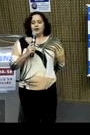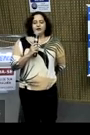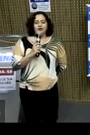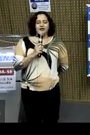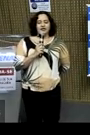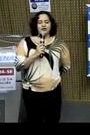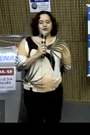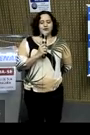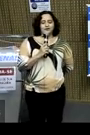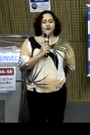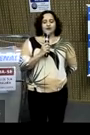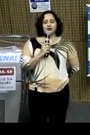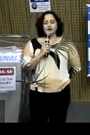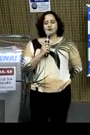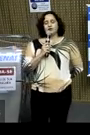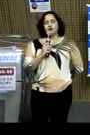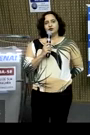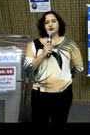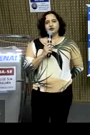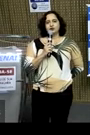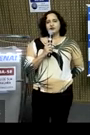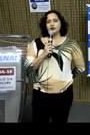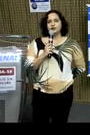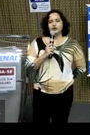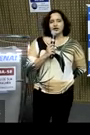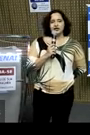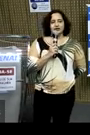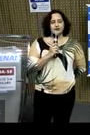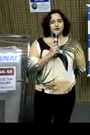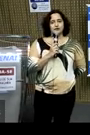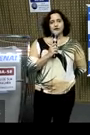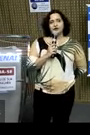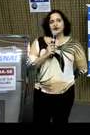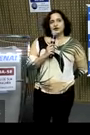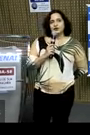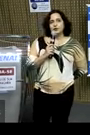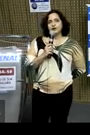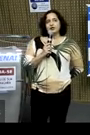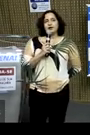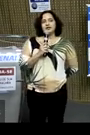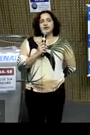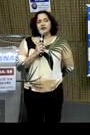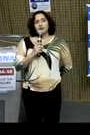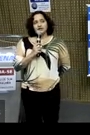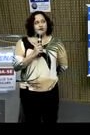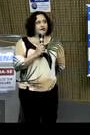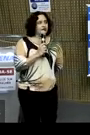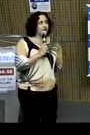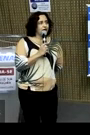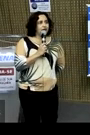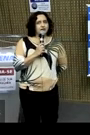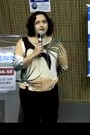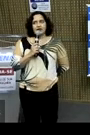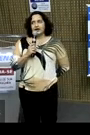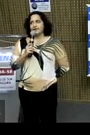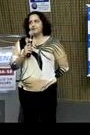O perfil acadêmico. No ano de 2021, nós não tivemos acadêmicos, né, no primeiro semestre, mas agora, de